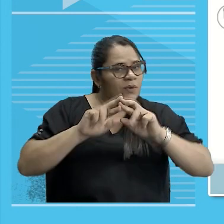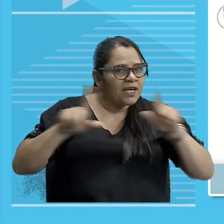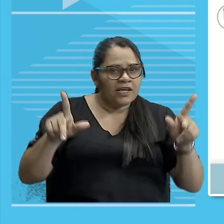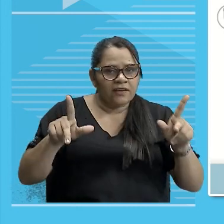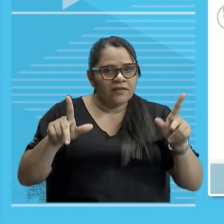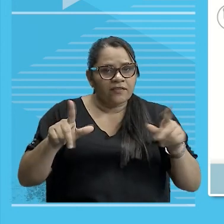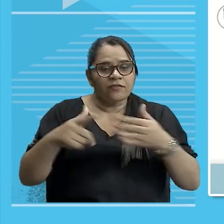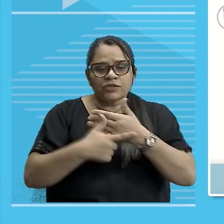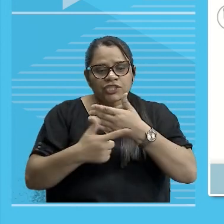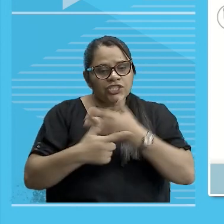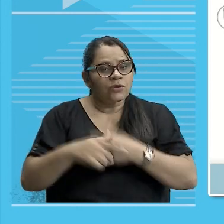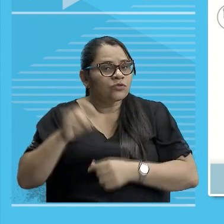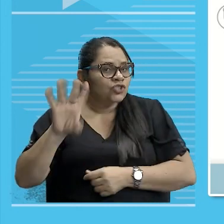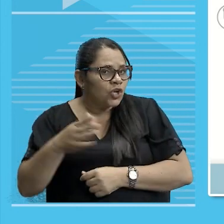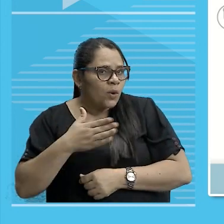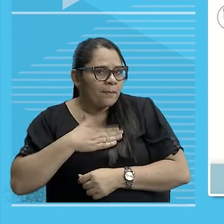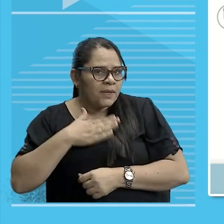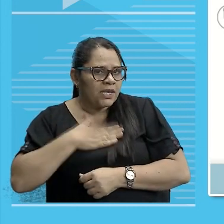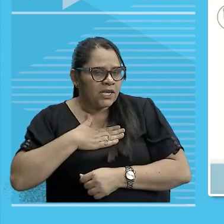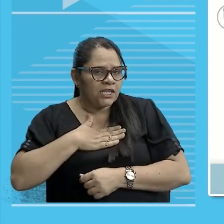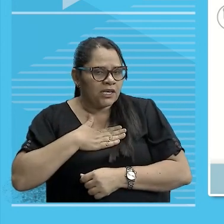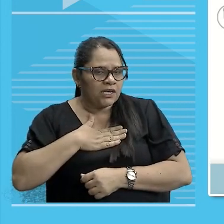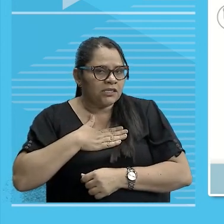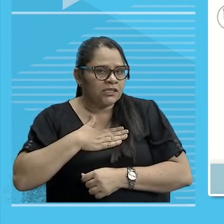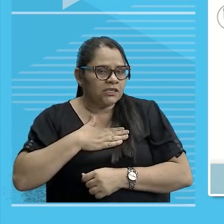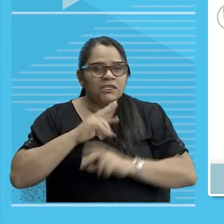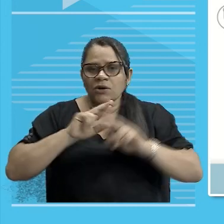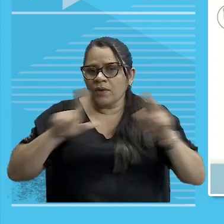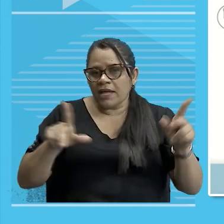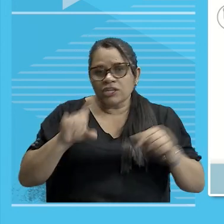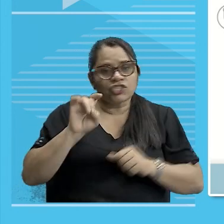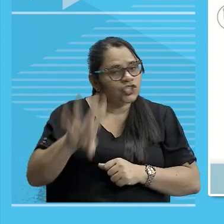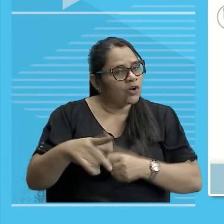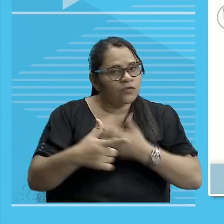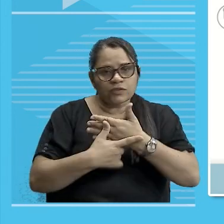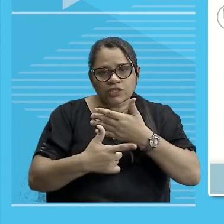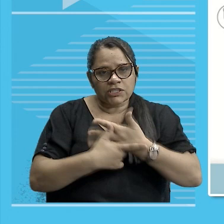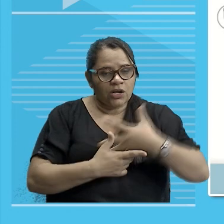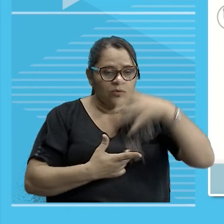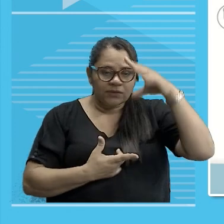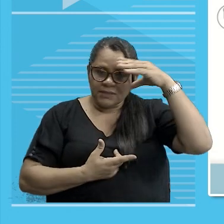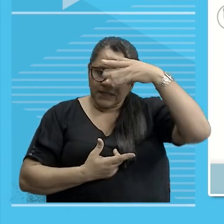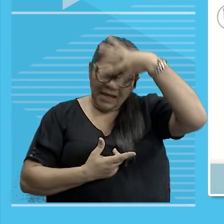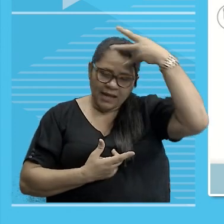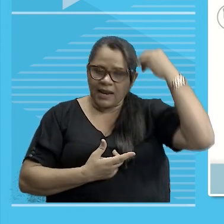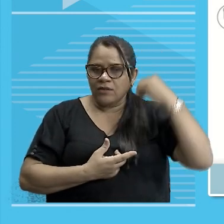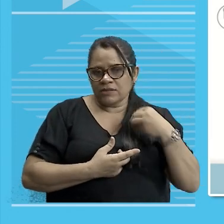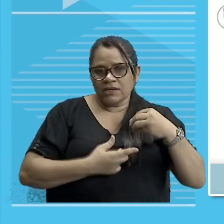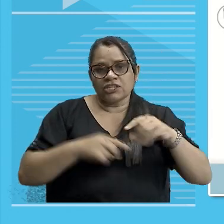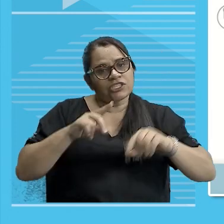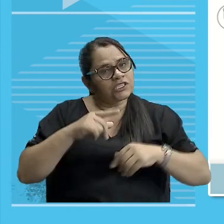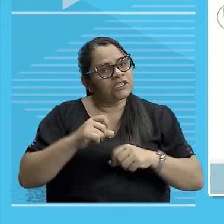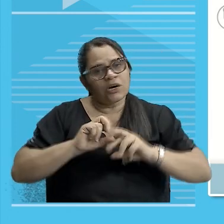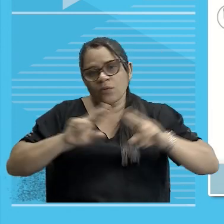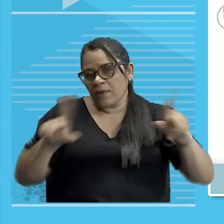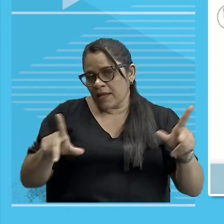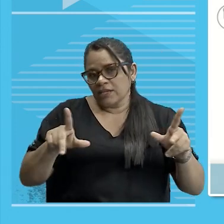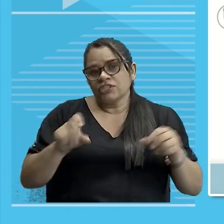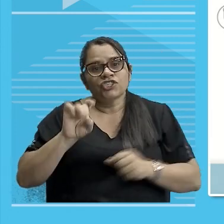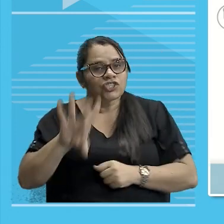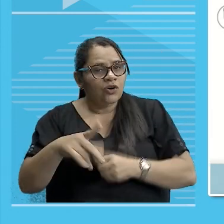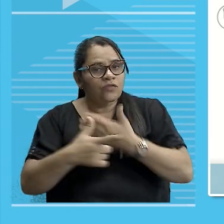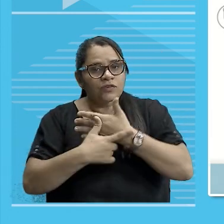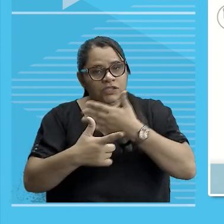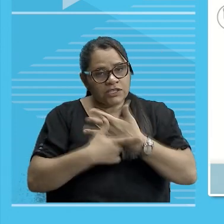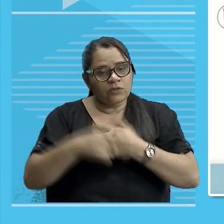minha não é só função da claudênia nessa função do Rafael de todos nós aqui